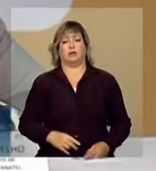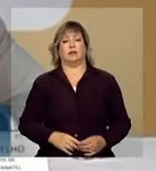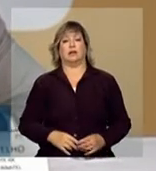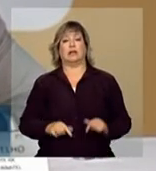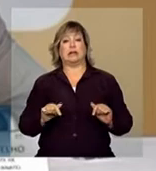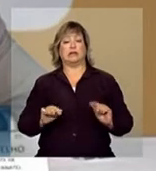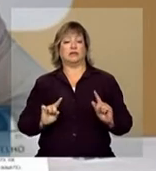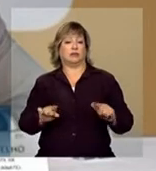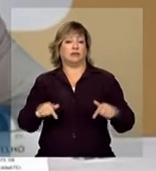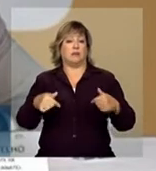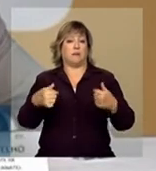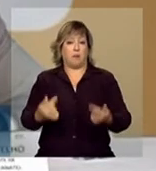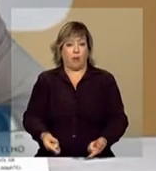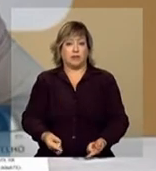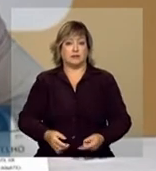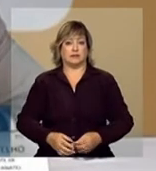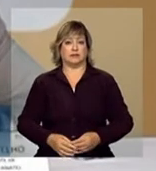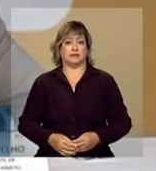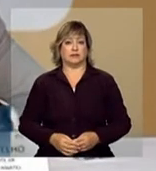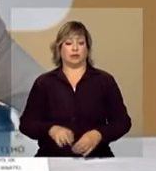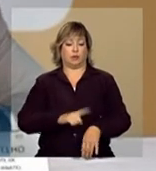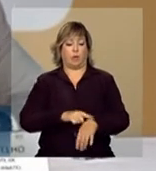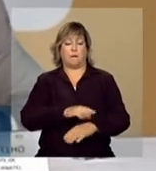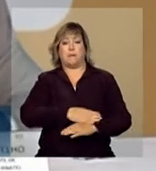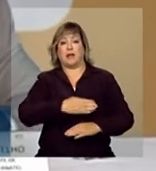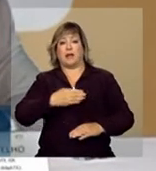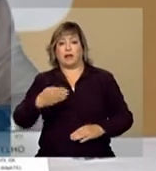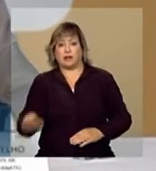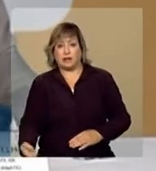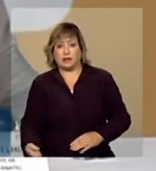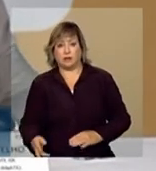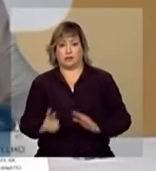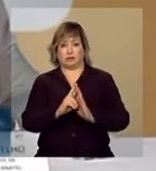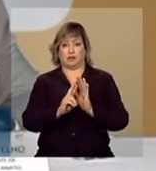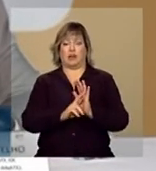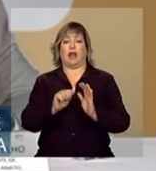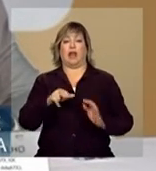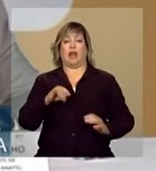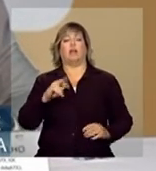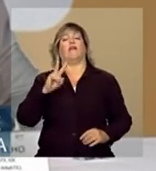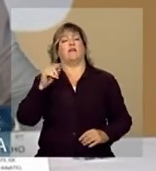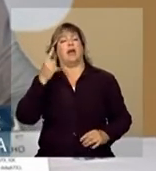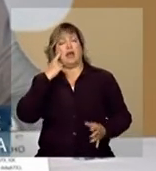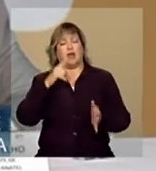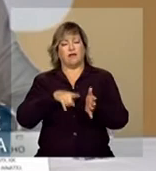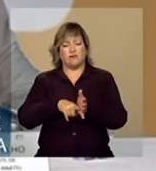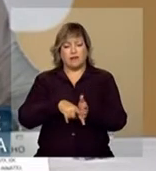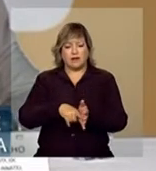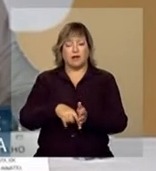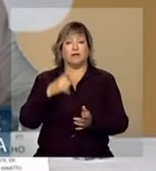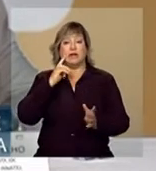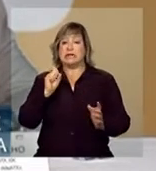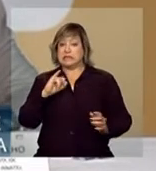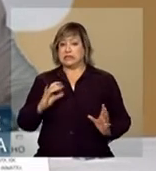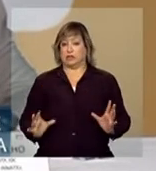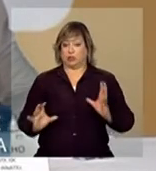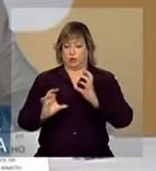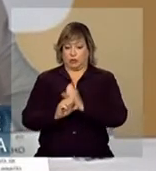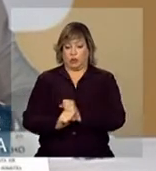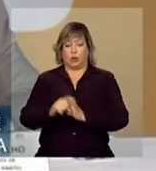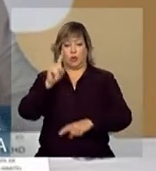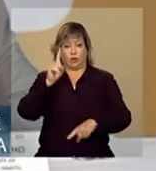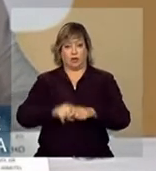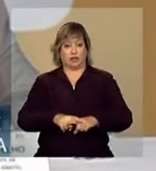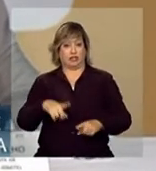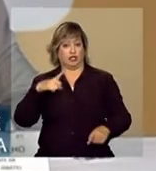fim do período regulamentar da Anatel, vai ser avaliado, e se no somatório total houver, de